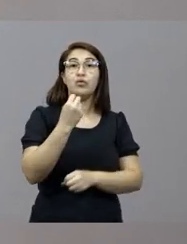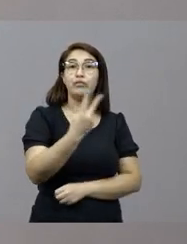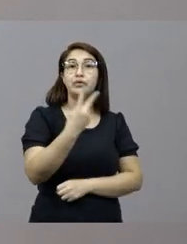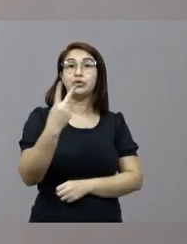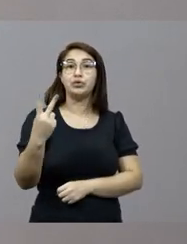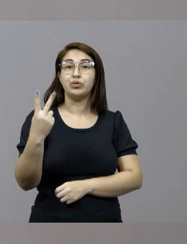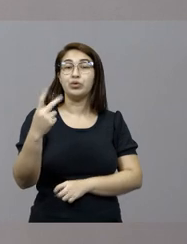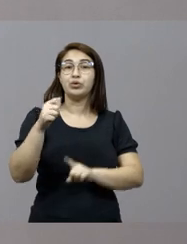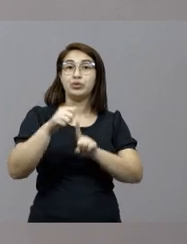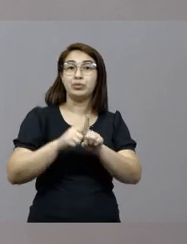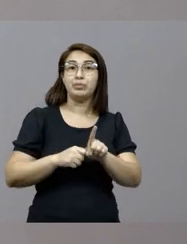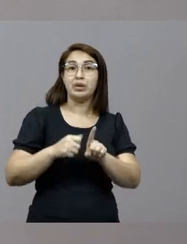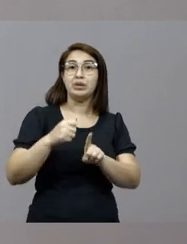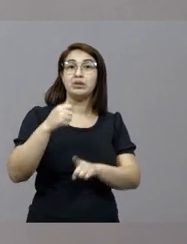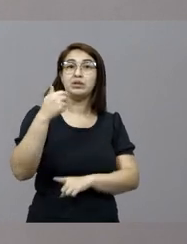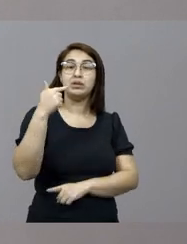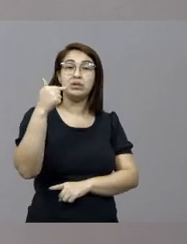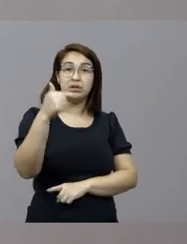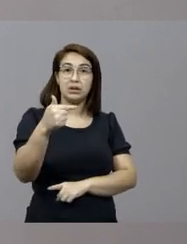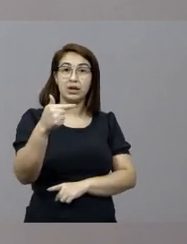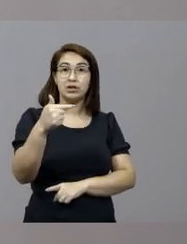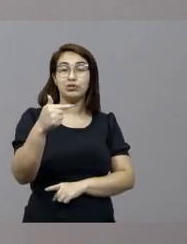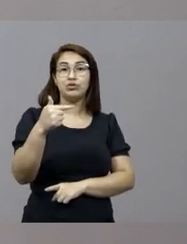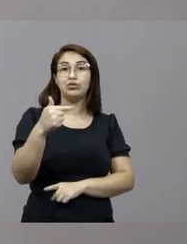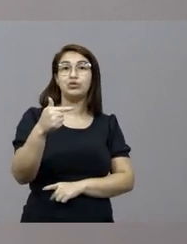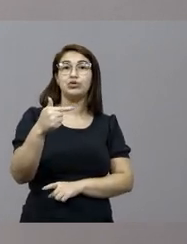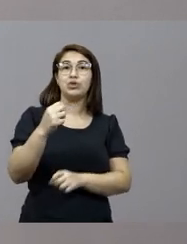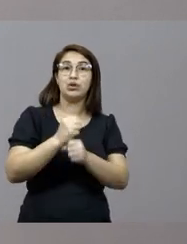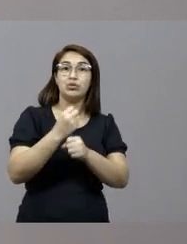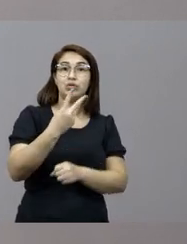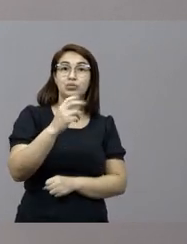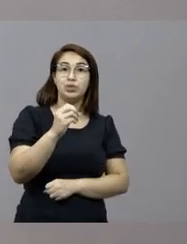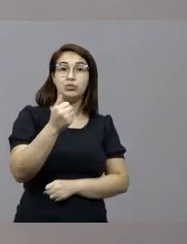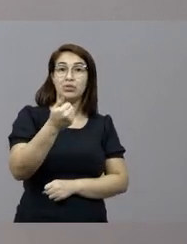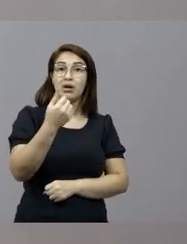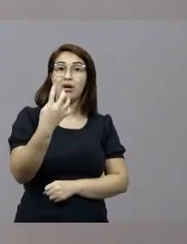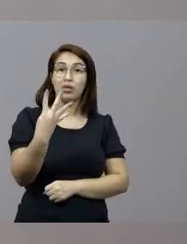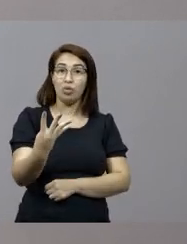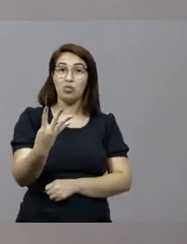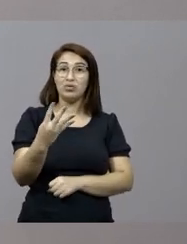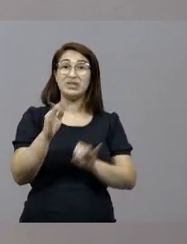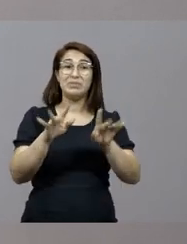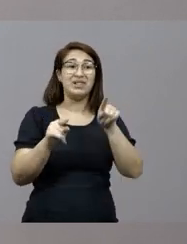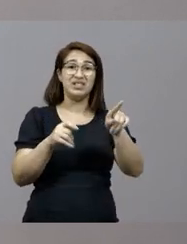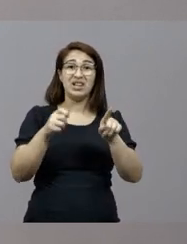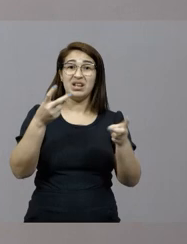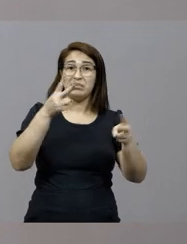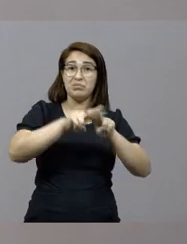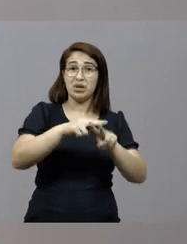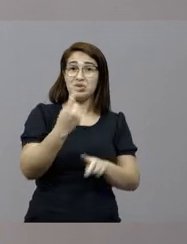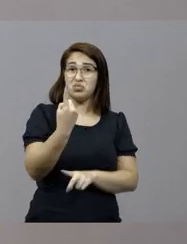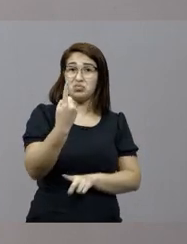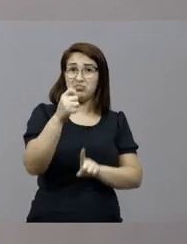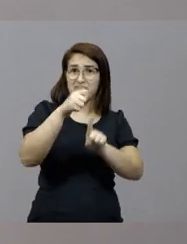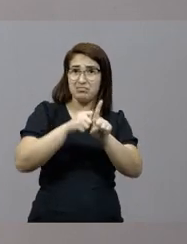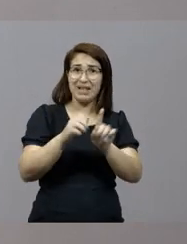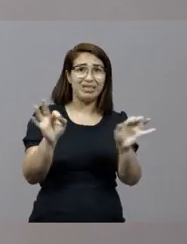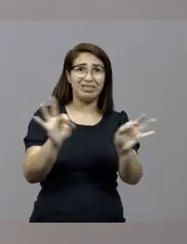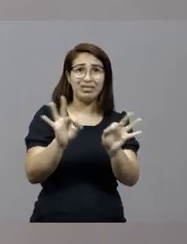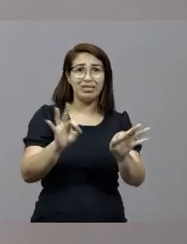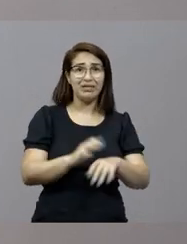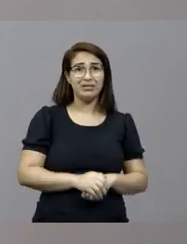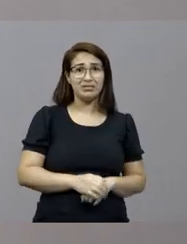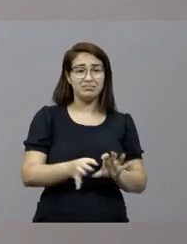22/7/2014 e solto no dia 13/8/14. Não ficou nem um mês preso. E olha isso